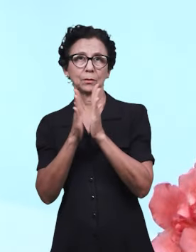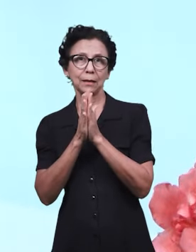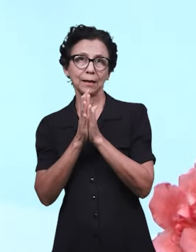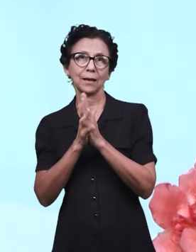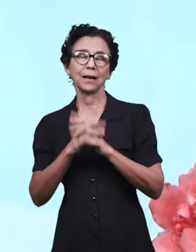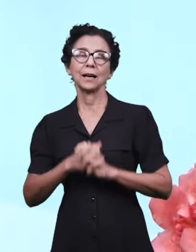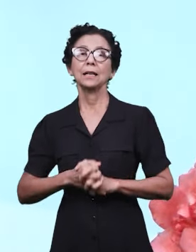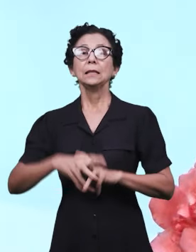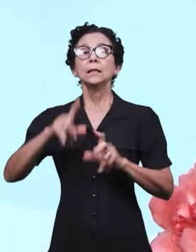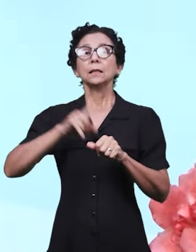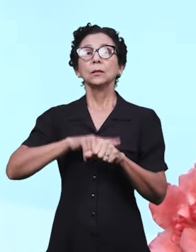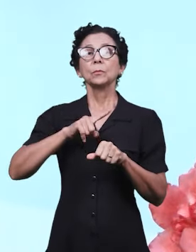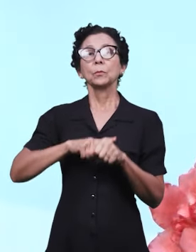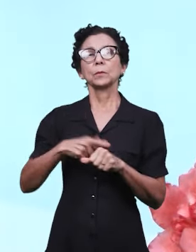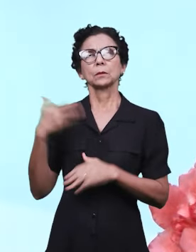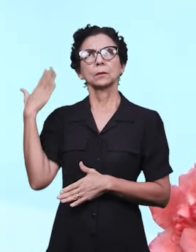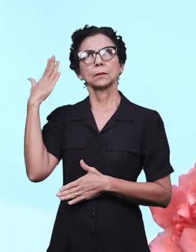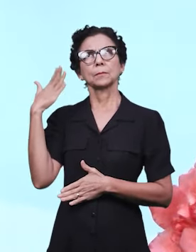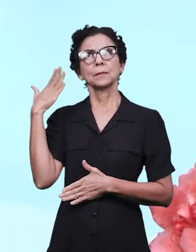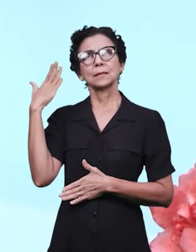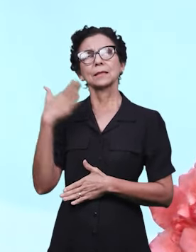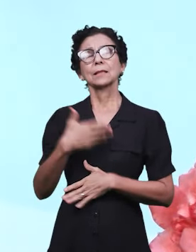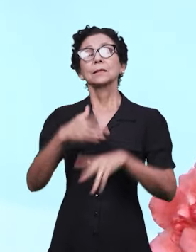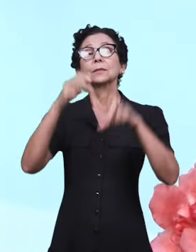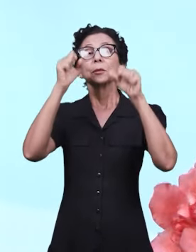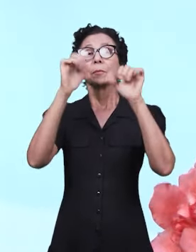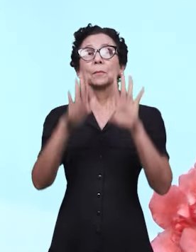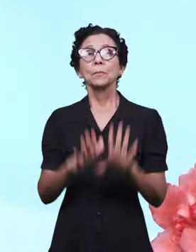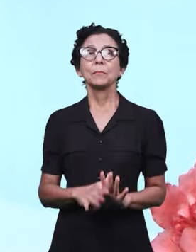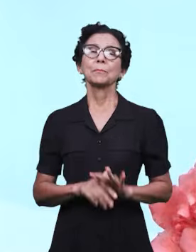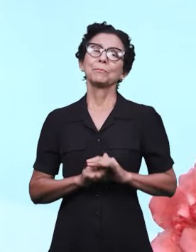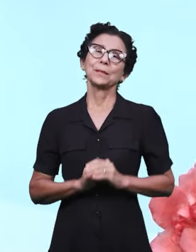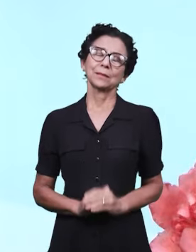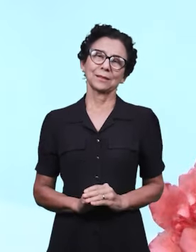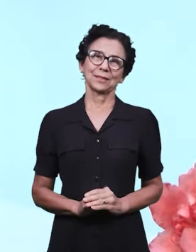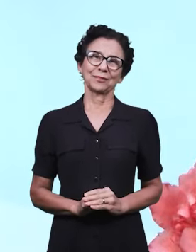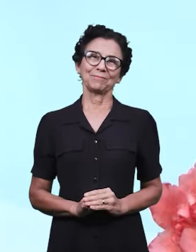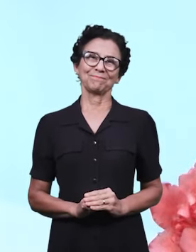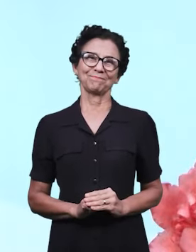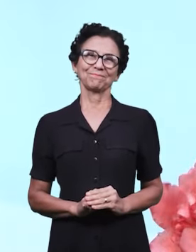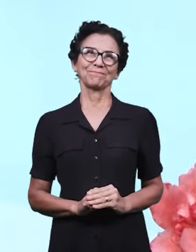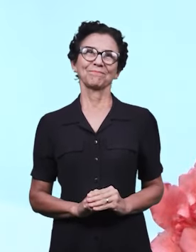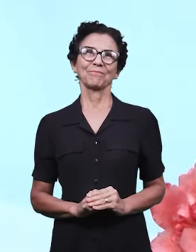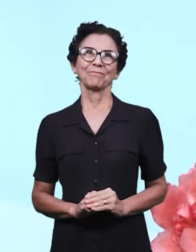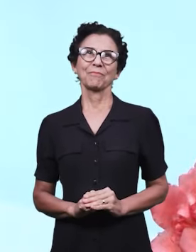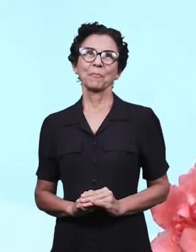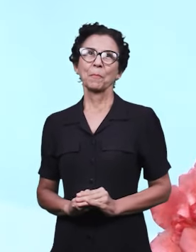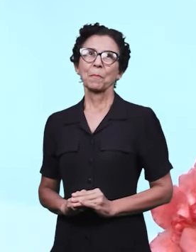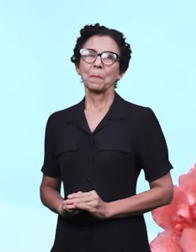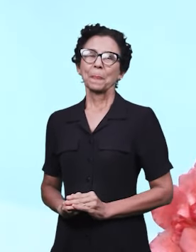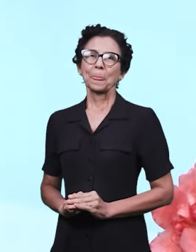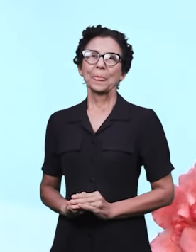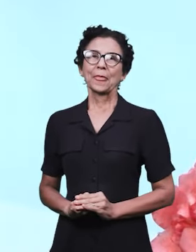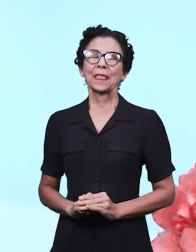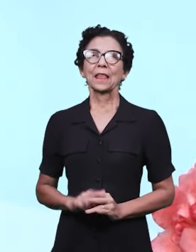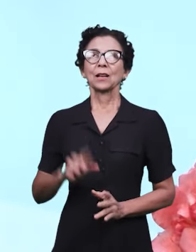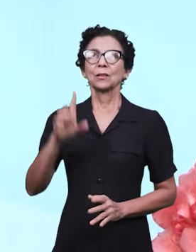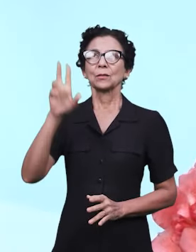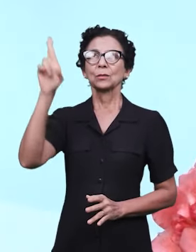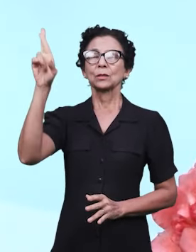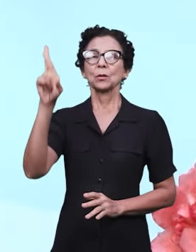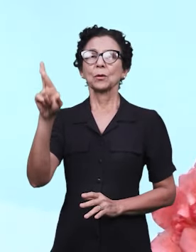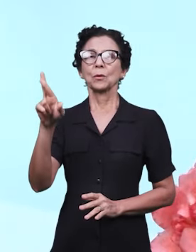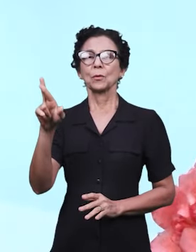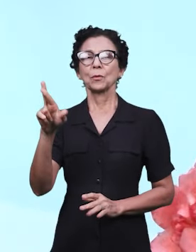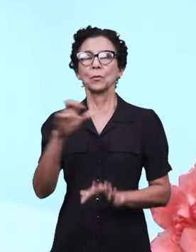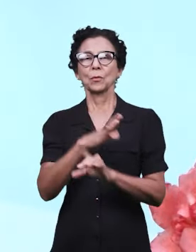momento da palavra, isso já é uma bênção. Você vê que quando o Senhor nos preparou o ambiente do culto,